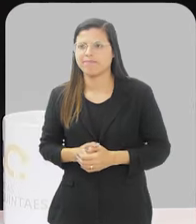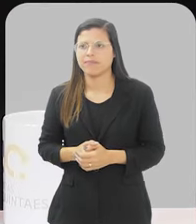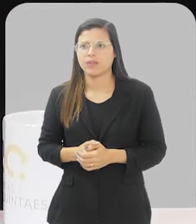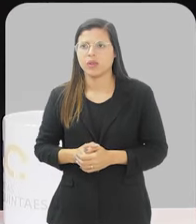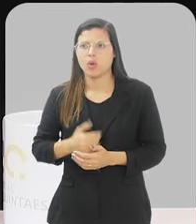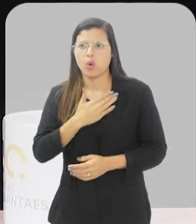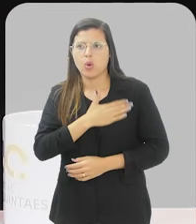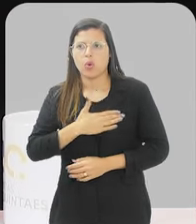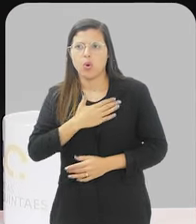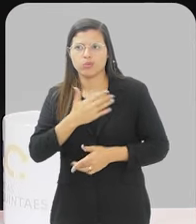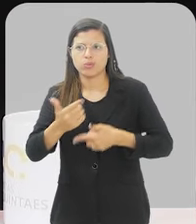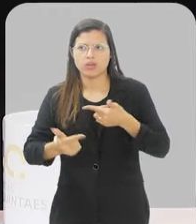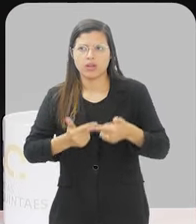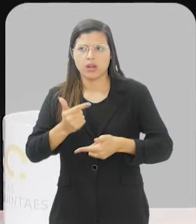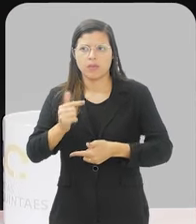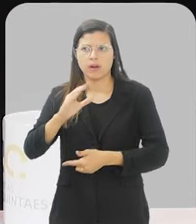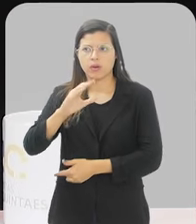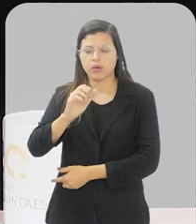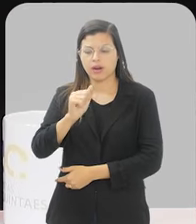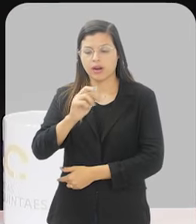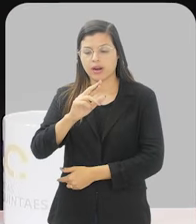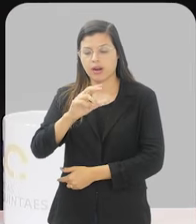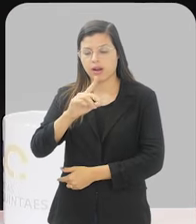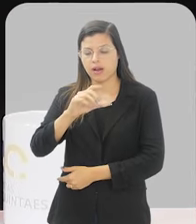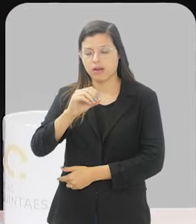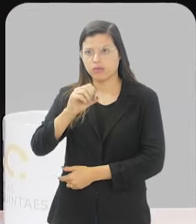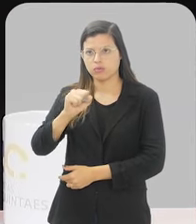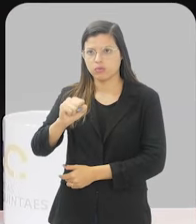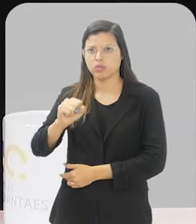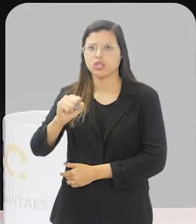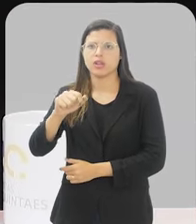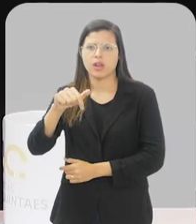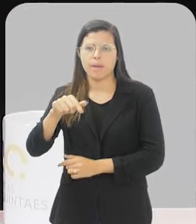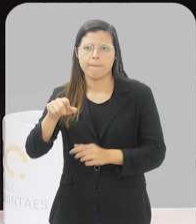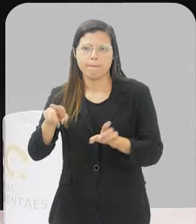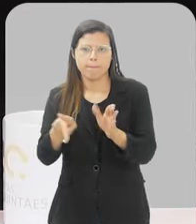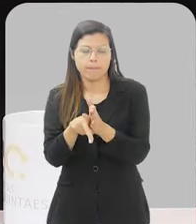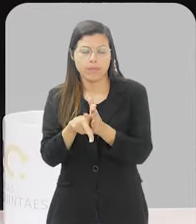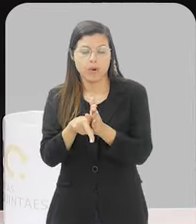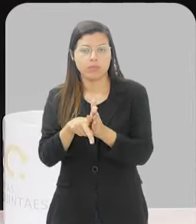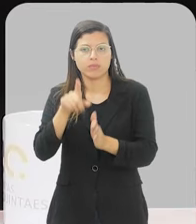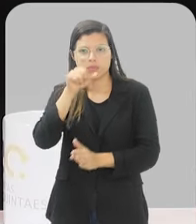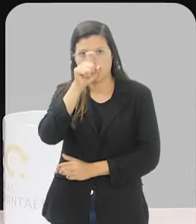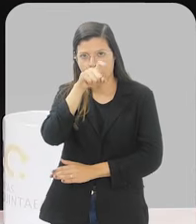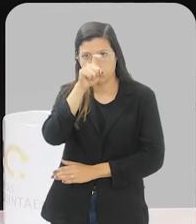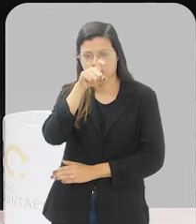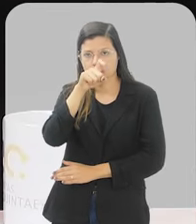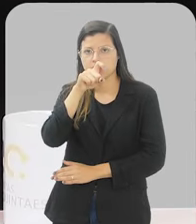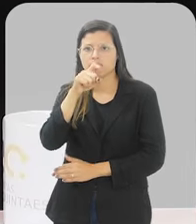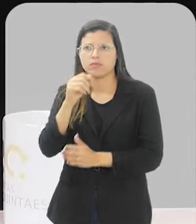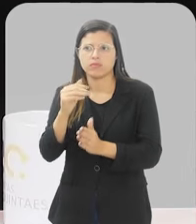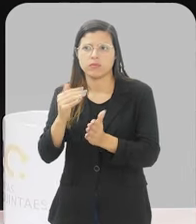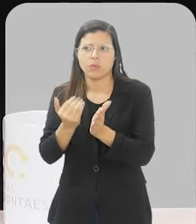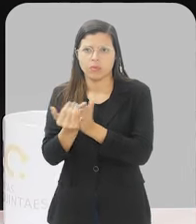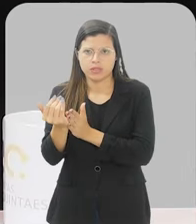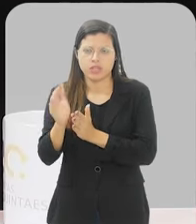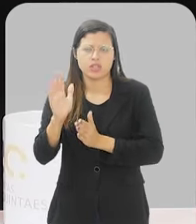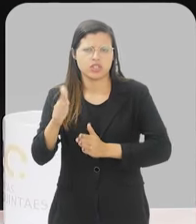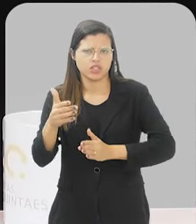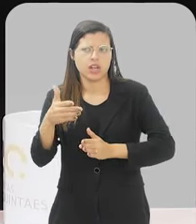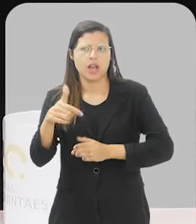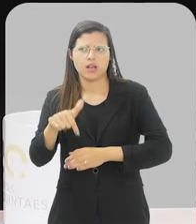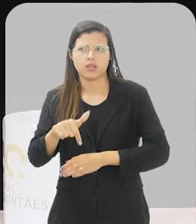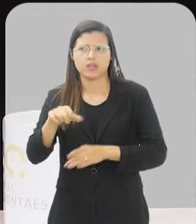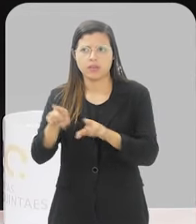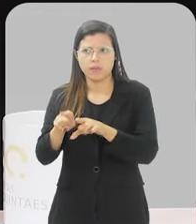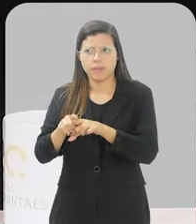Assim, eu gosto muito do trabalho do Carlos Reis, primeiro destaque da Portela, que quando eu comecei ele já estava. Gosto muito